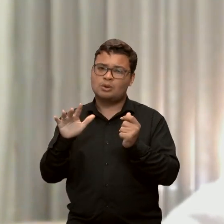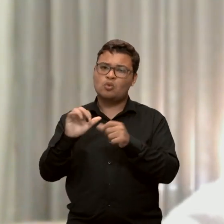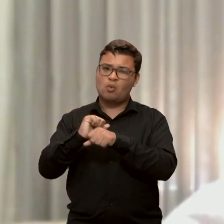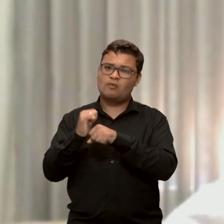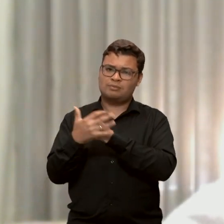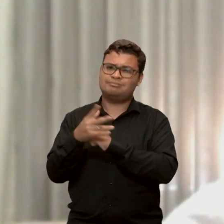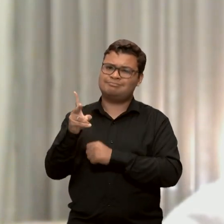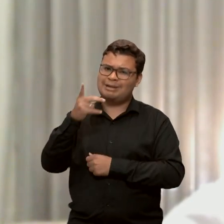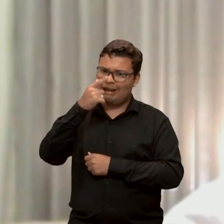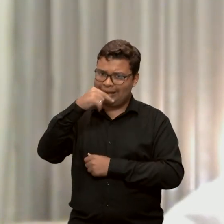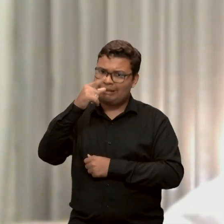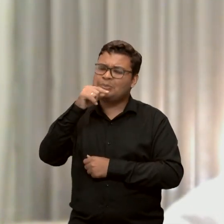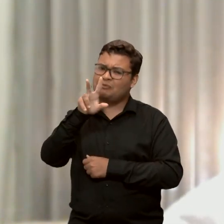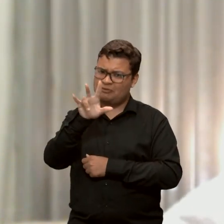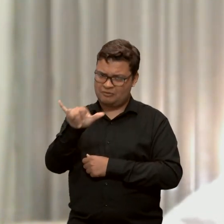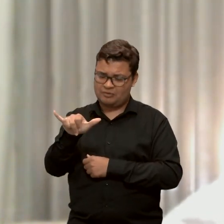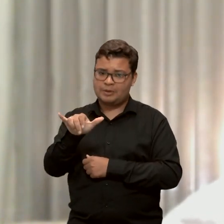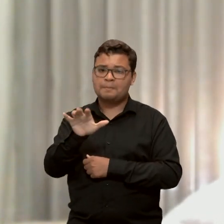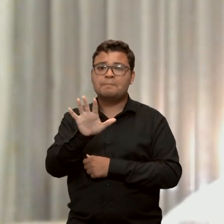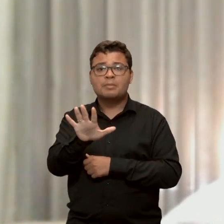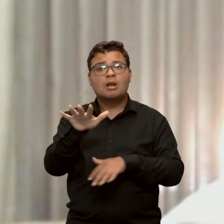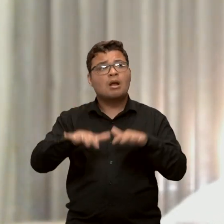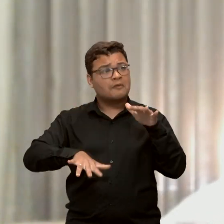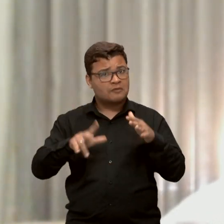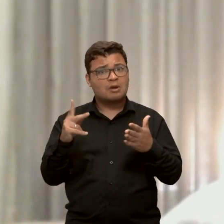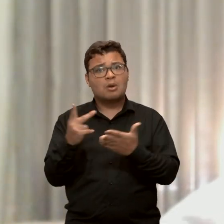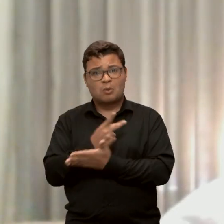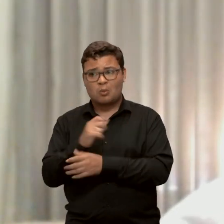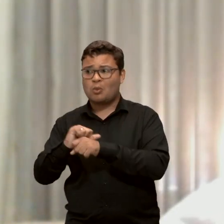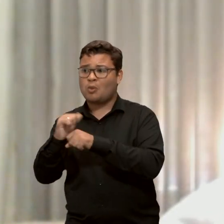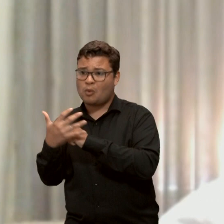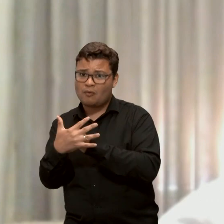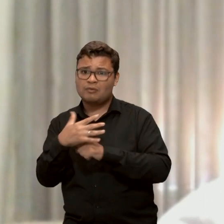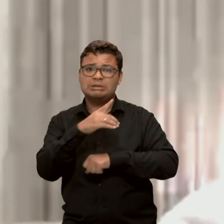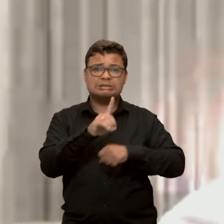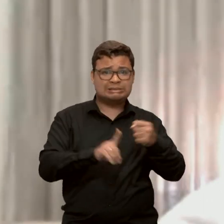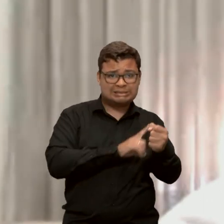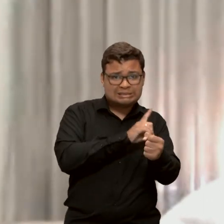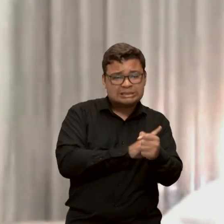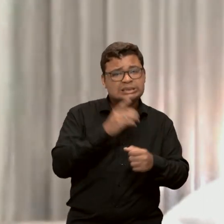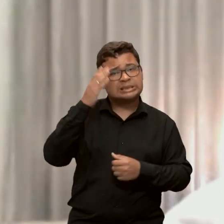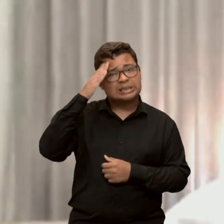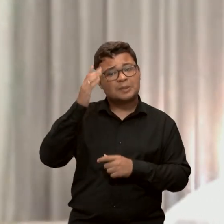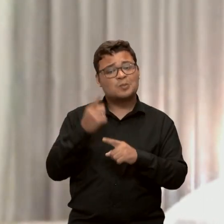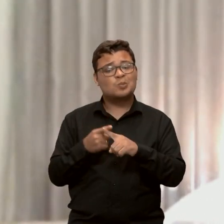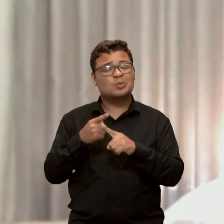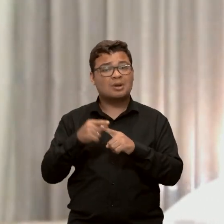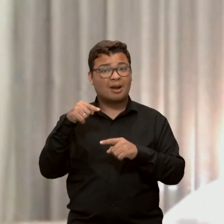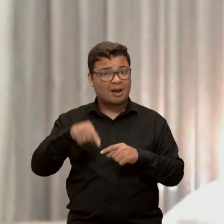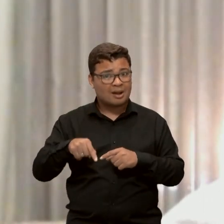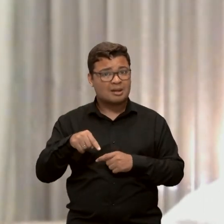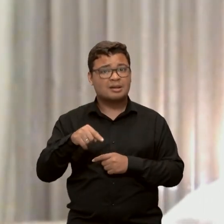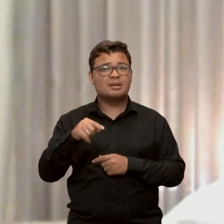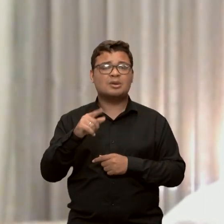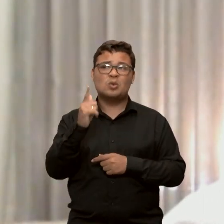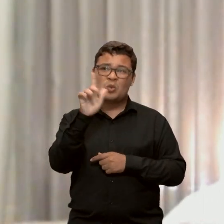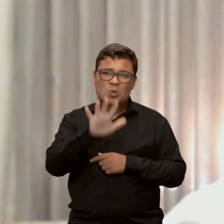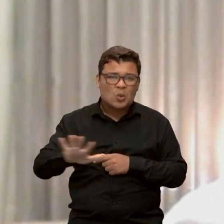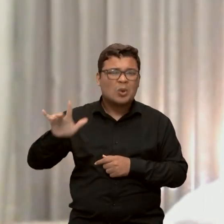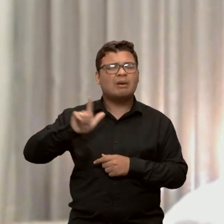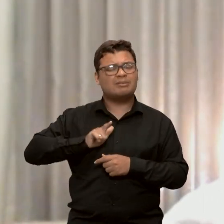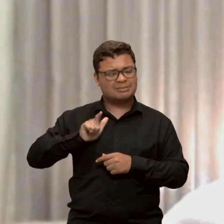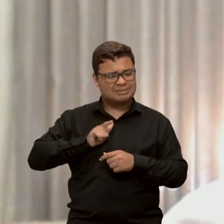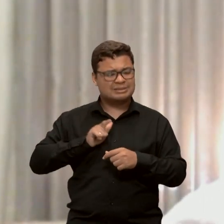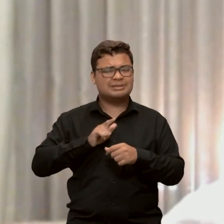essas associações pelo aumento de casos de dengue importante e vivendo na pandemia, e creio que quando a gente sair do estado pandêmico, né,